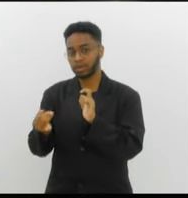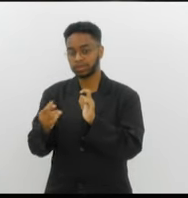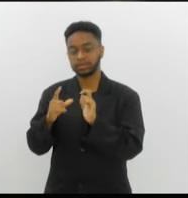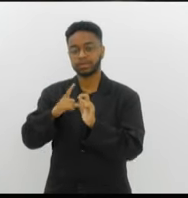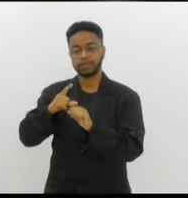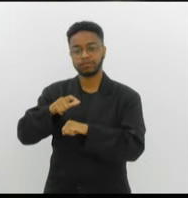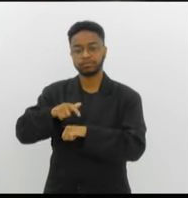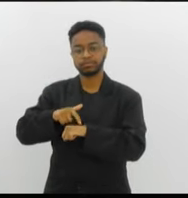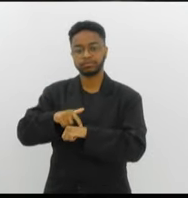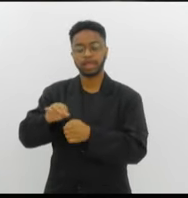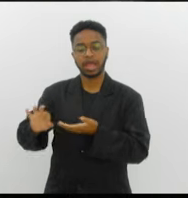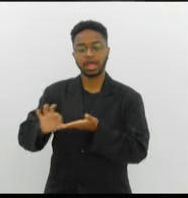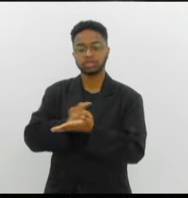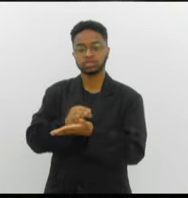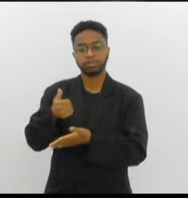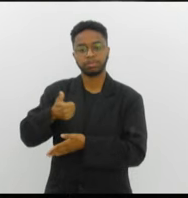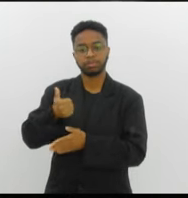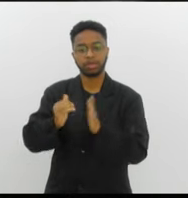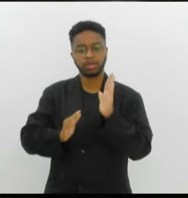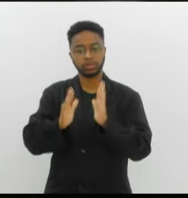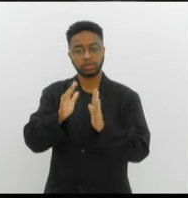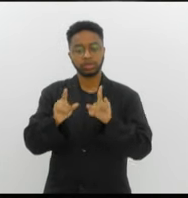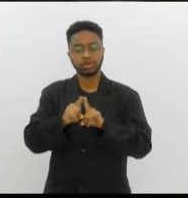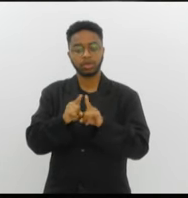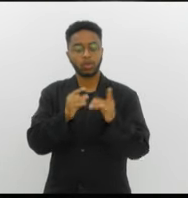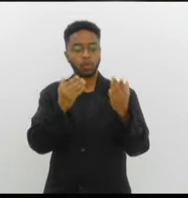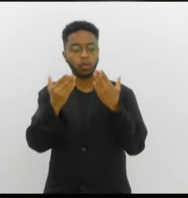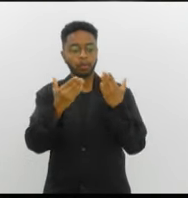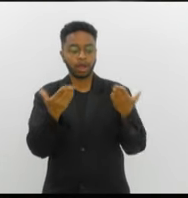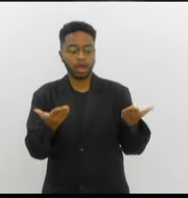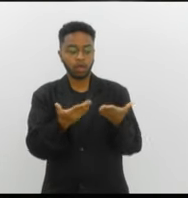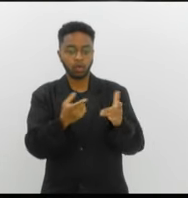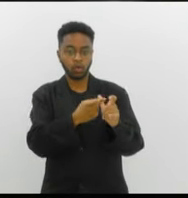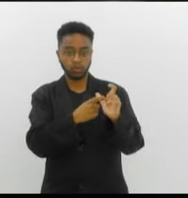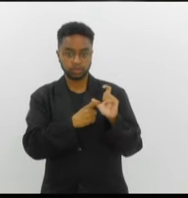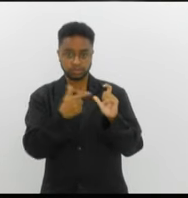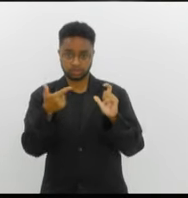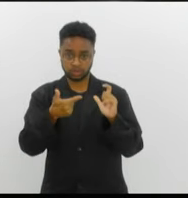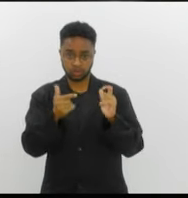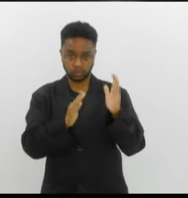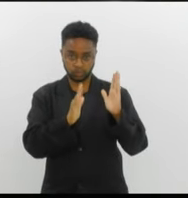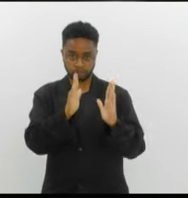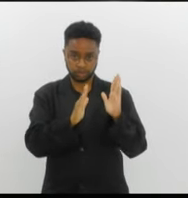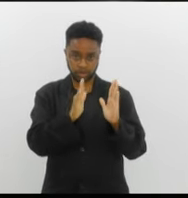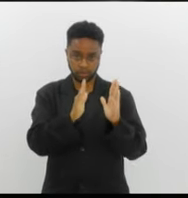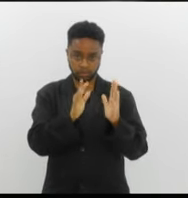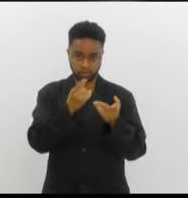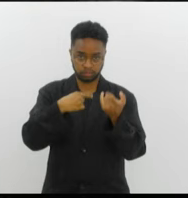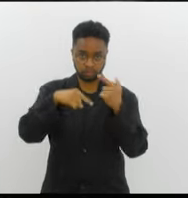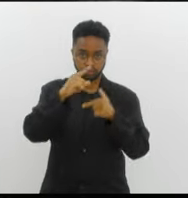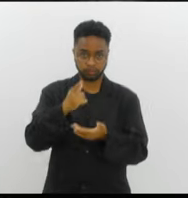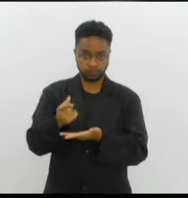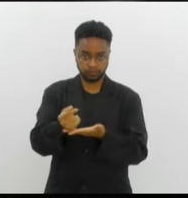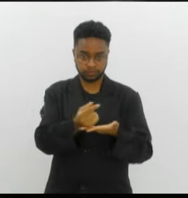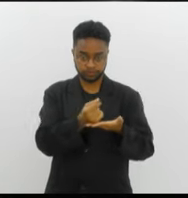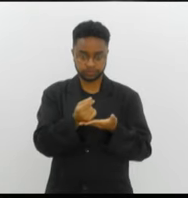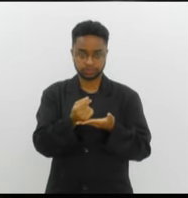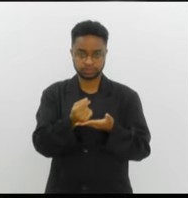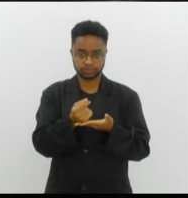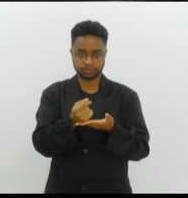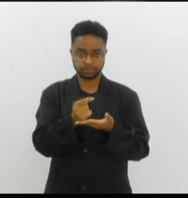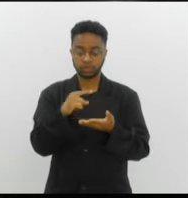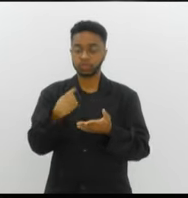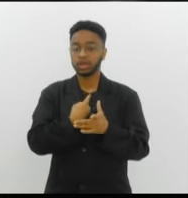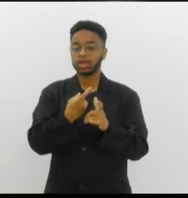primeiro regime, e cotejar com o que o Estado deve agora, já no segundo regime, senhor deputado, a